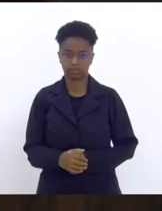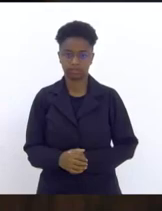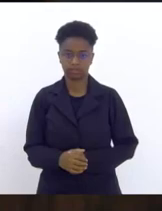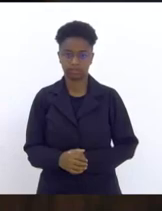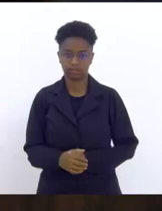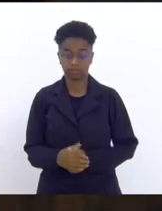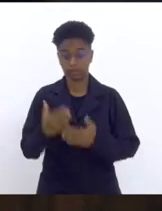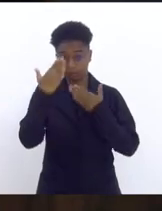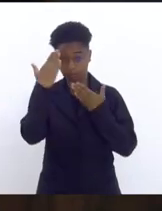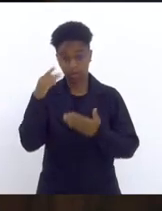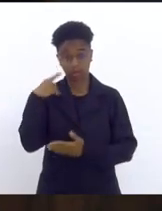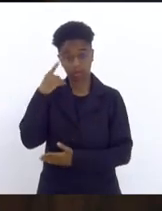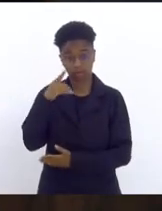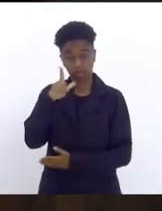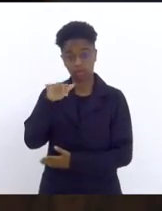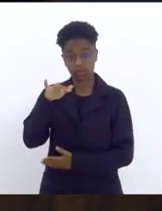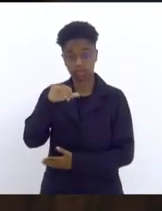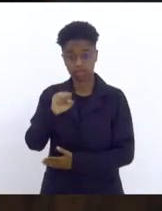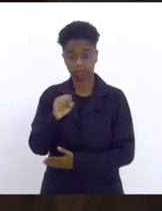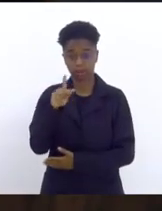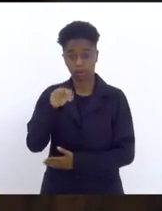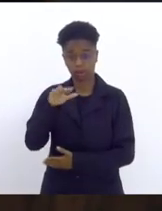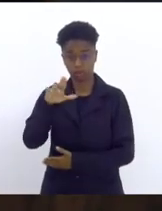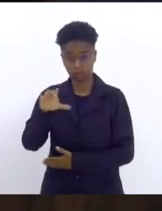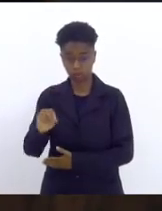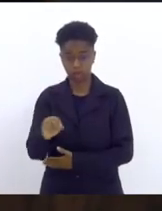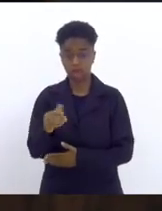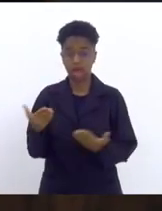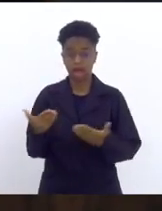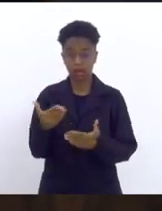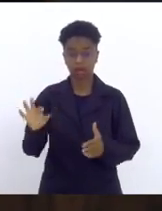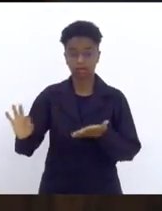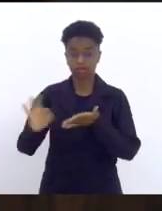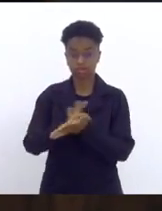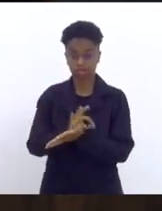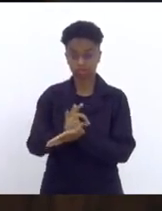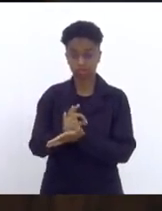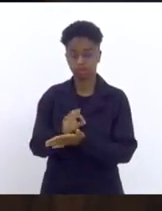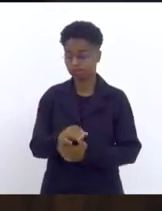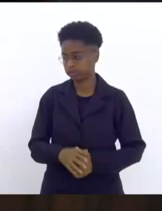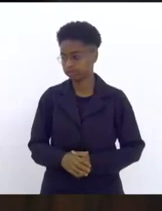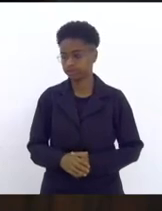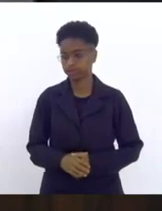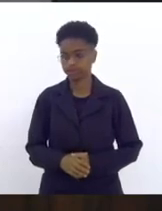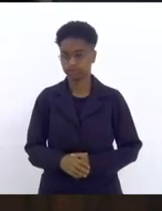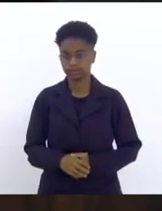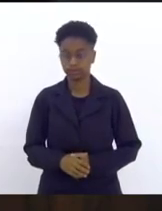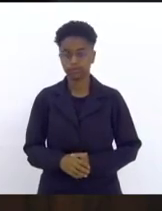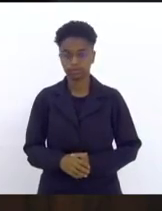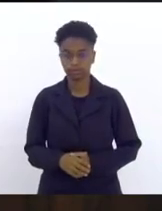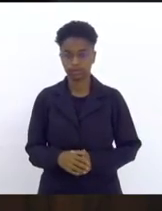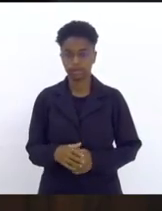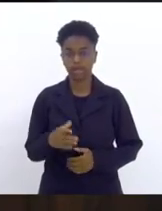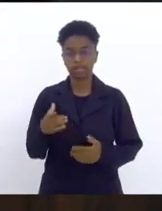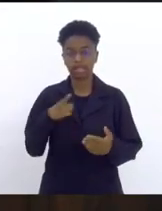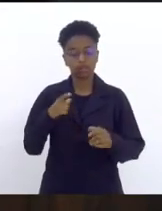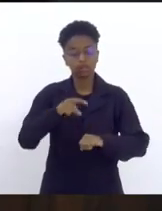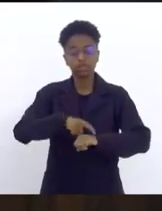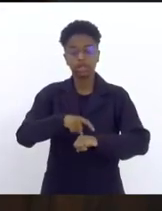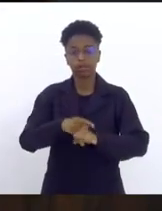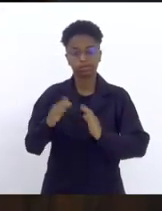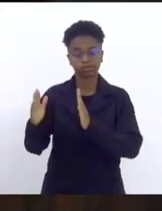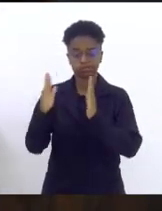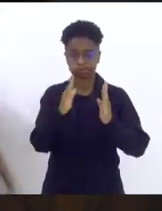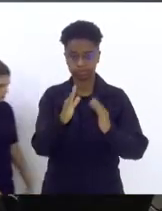cada Deputado Luiz Paulo próximo orador escrito é o novo Deputado Ratinho excelência de 10 minutos no tempo regional